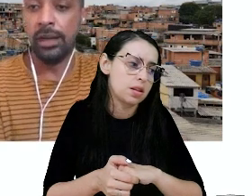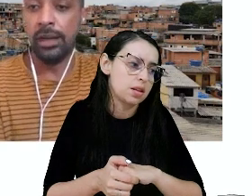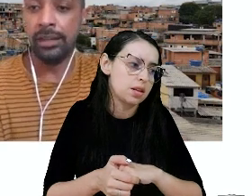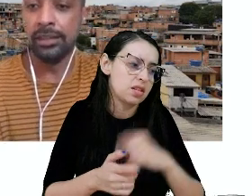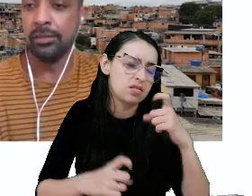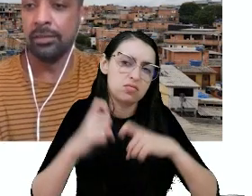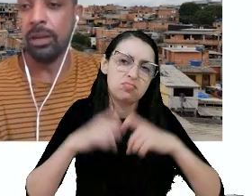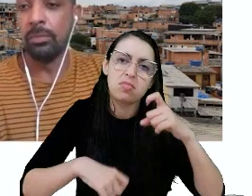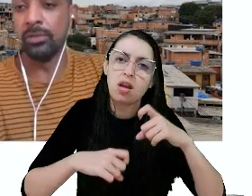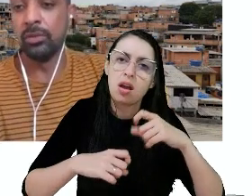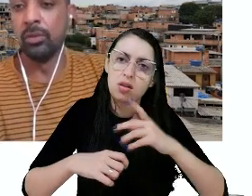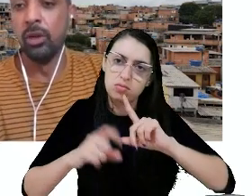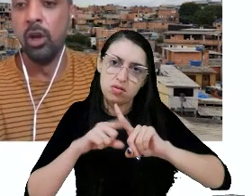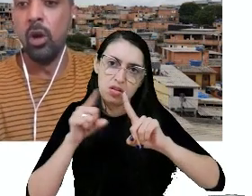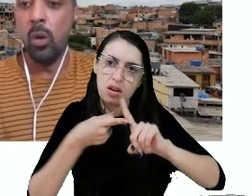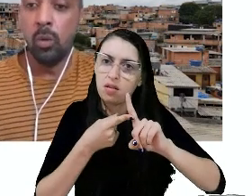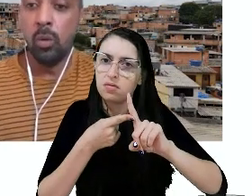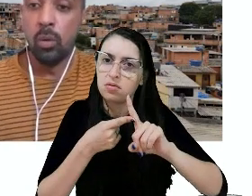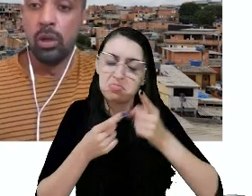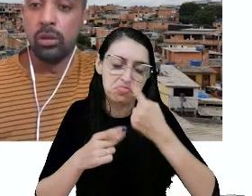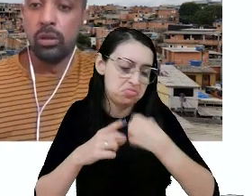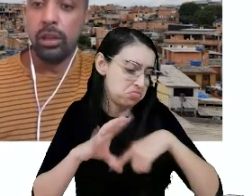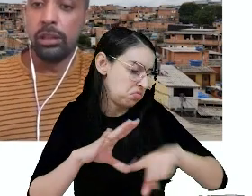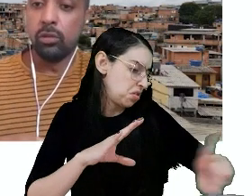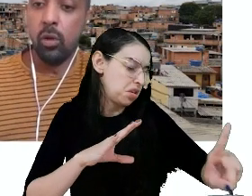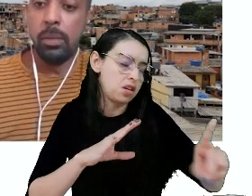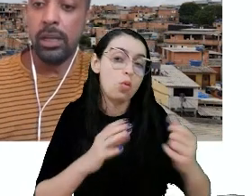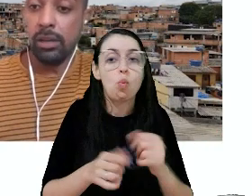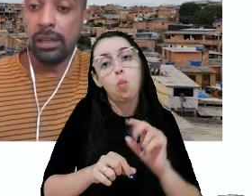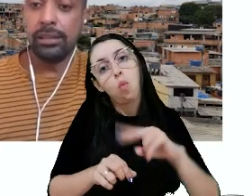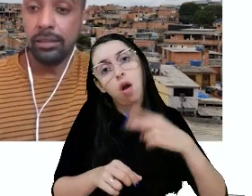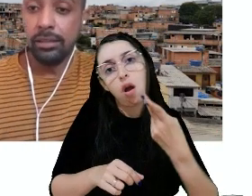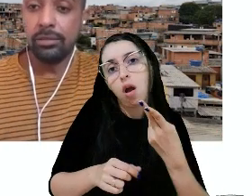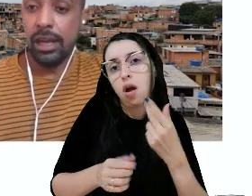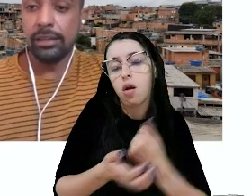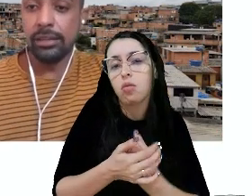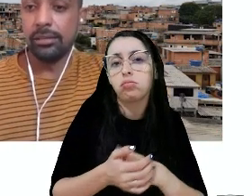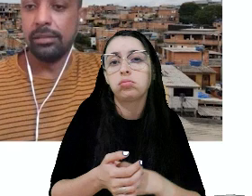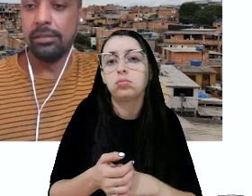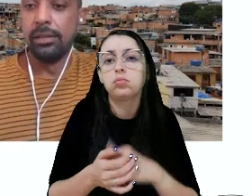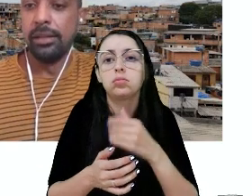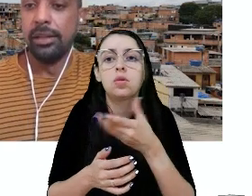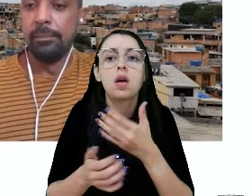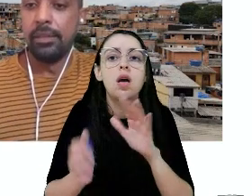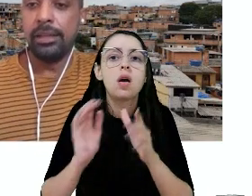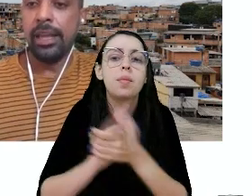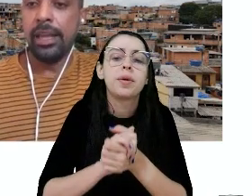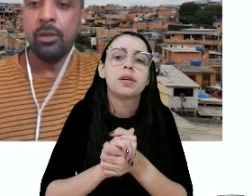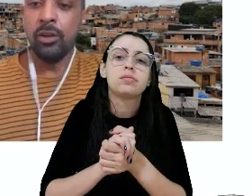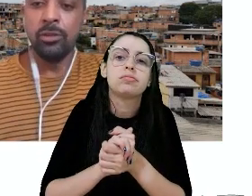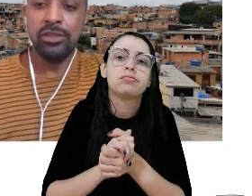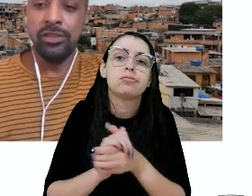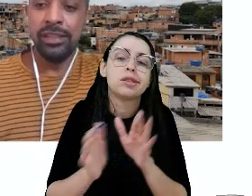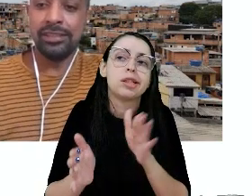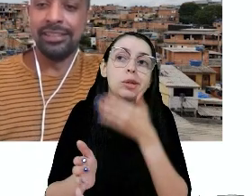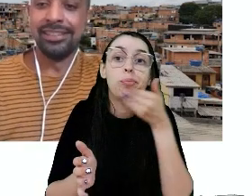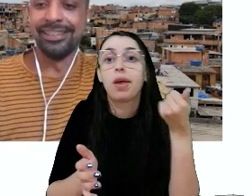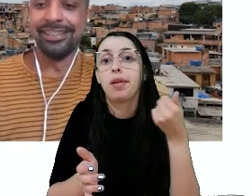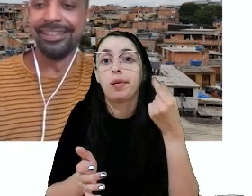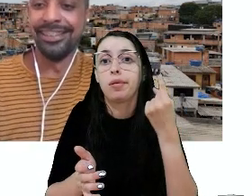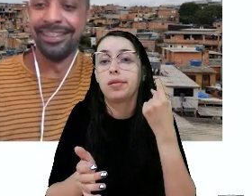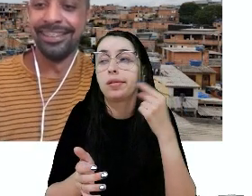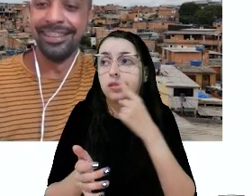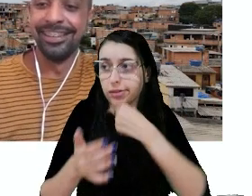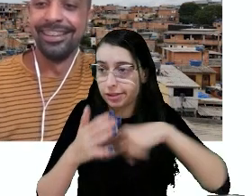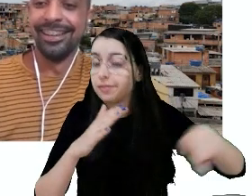fez a criança e nunca mais voltou, ou do companheiro que ela tem dentro de casa, que era melhor que não tivesse,